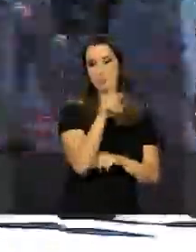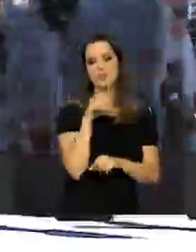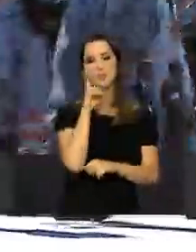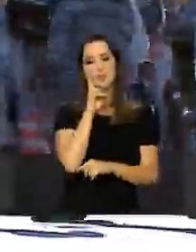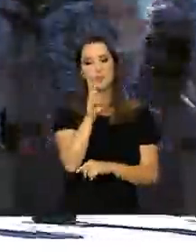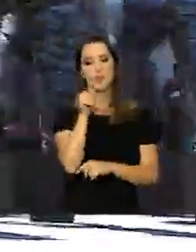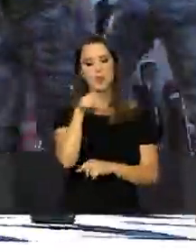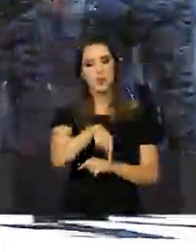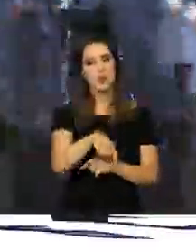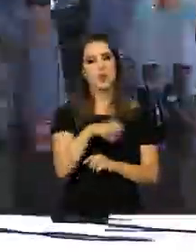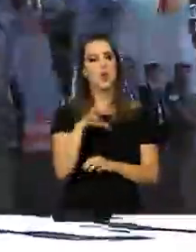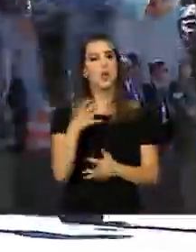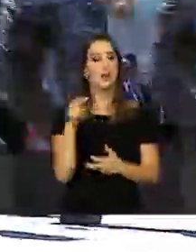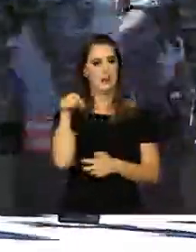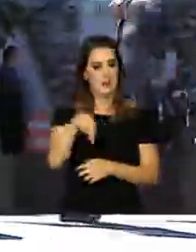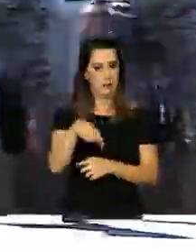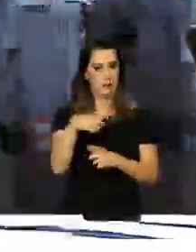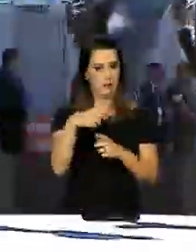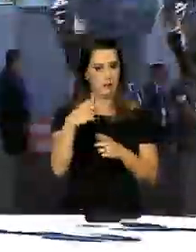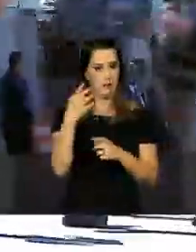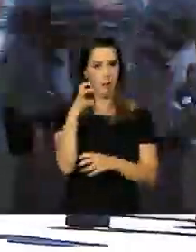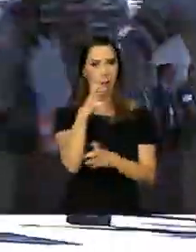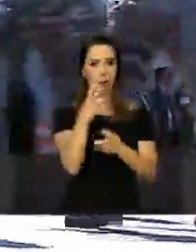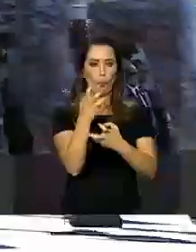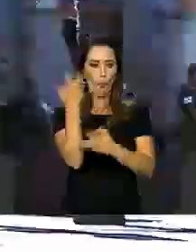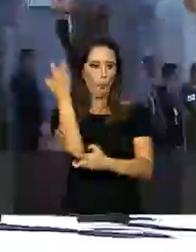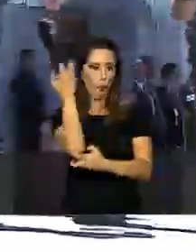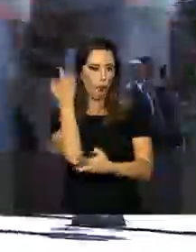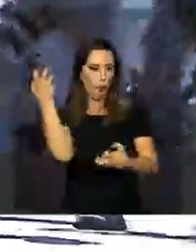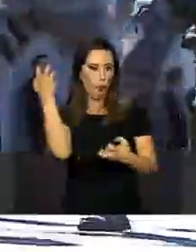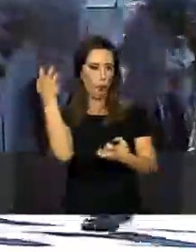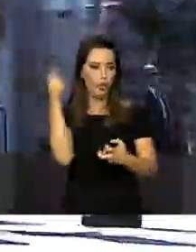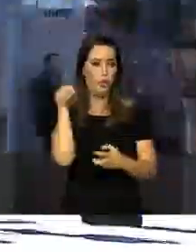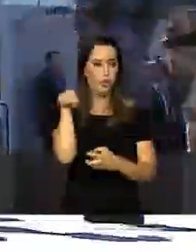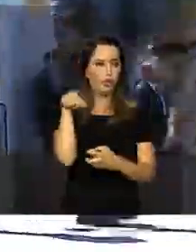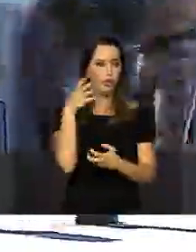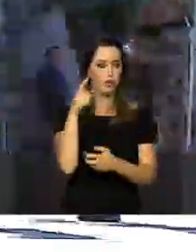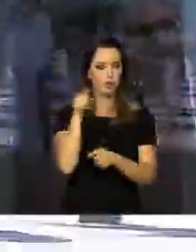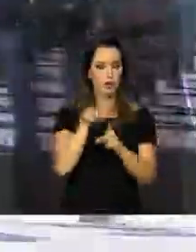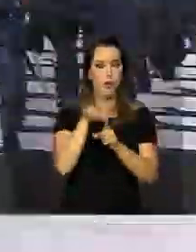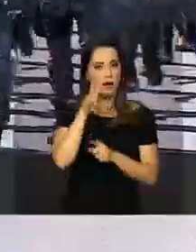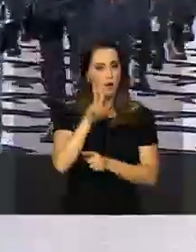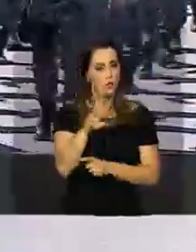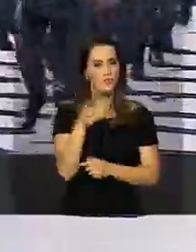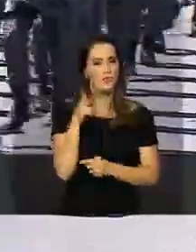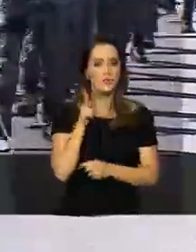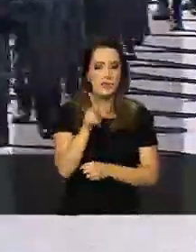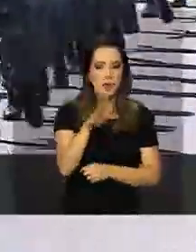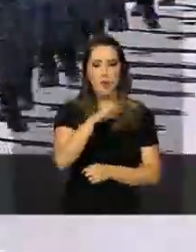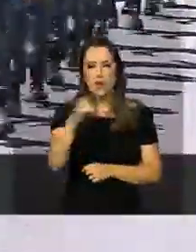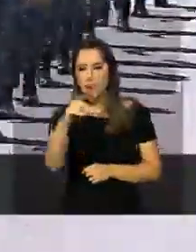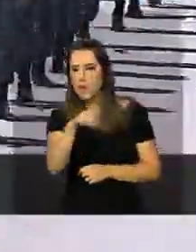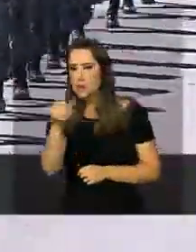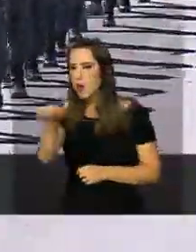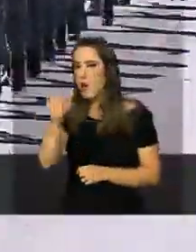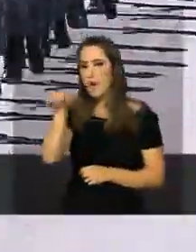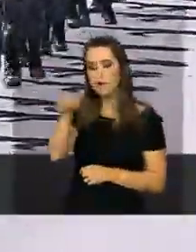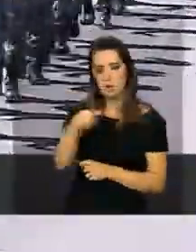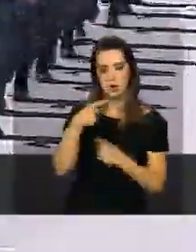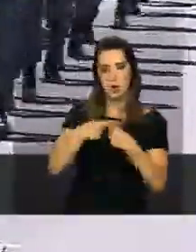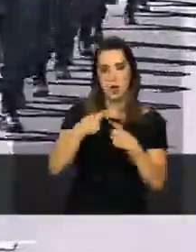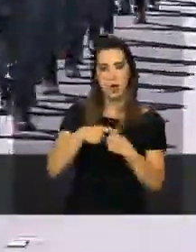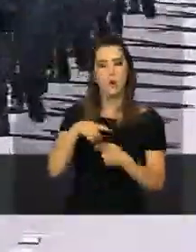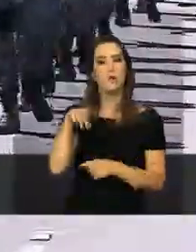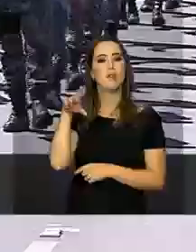Aqui na região do Cerrado eles estão sempre sendo acionados. Constantemente a gente vê os noticiários do